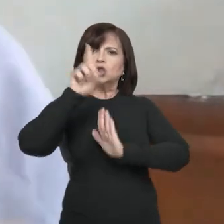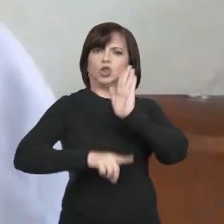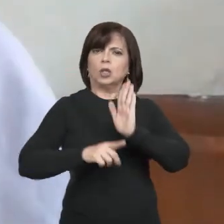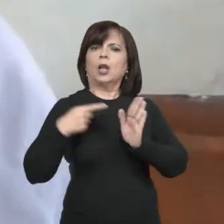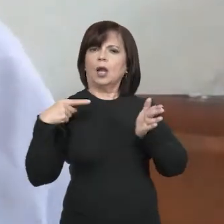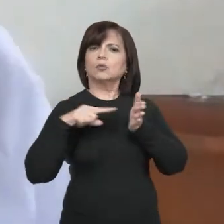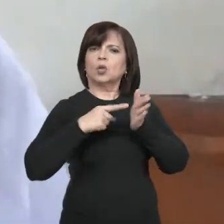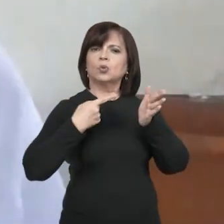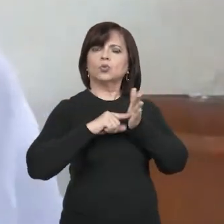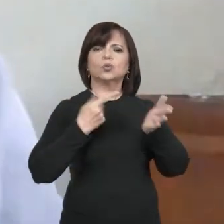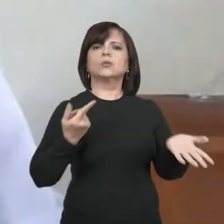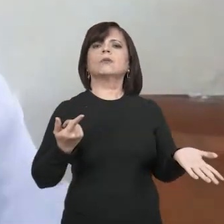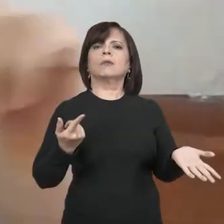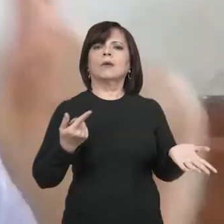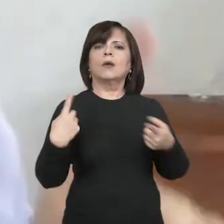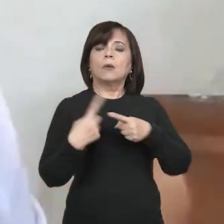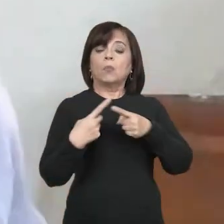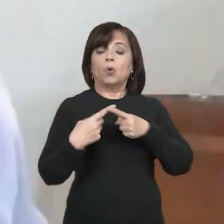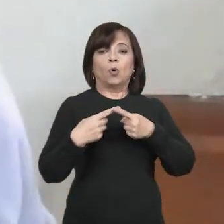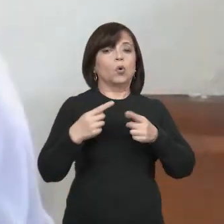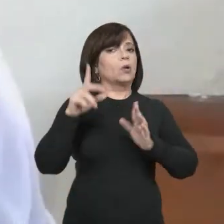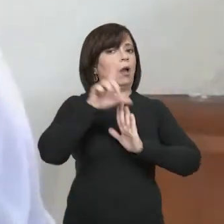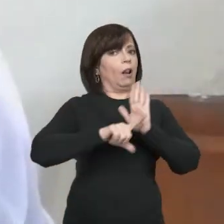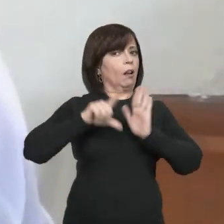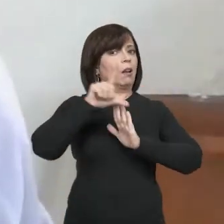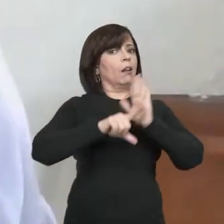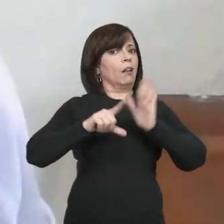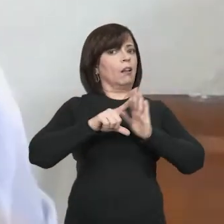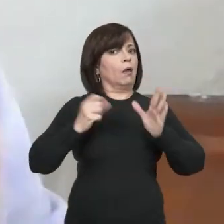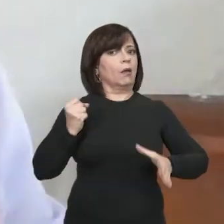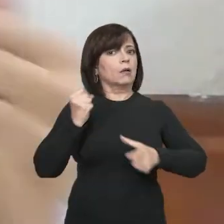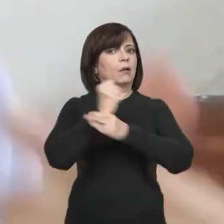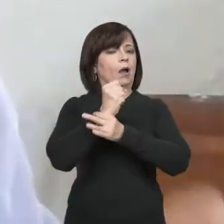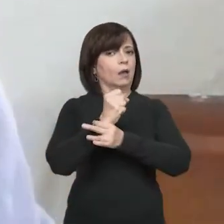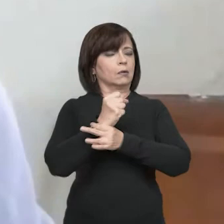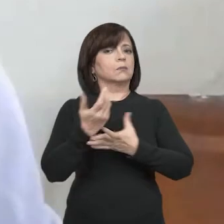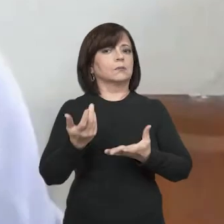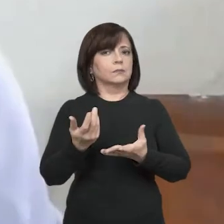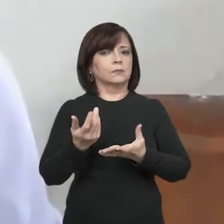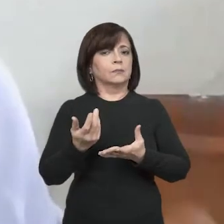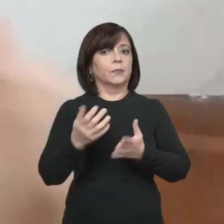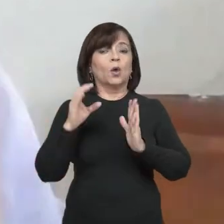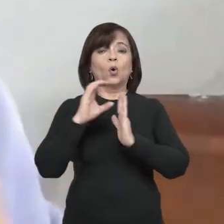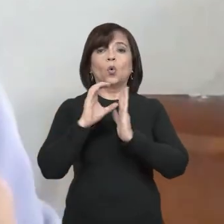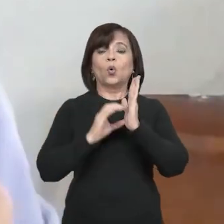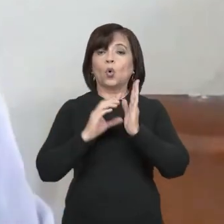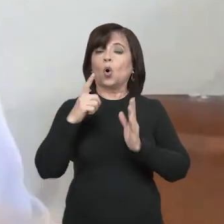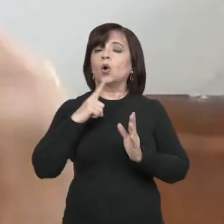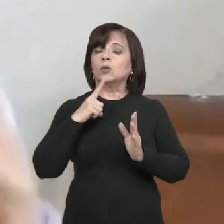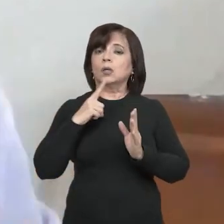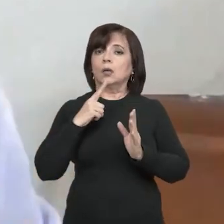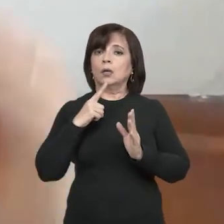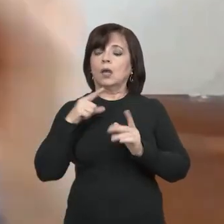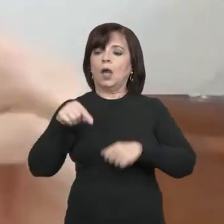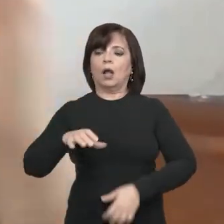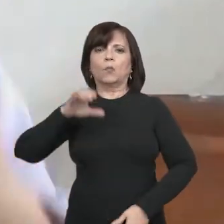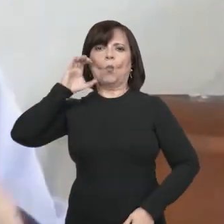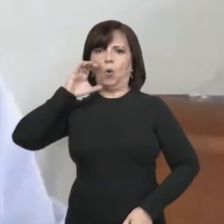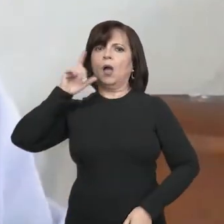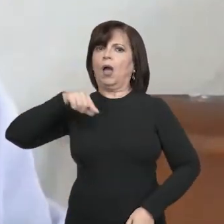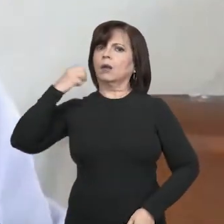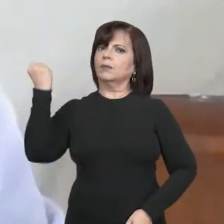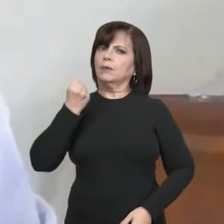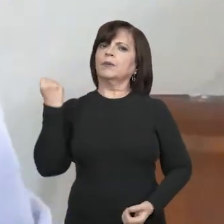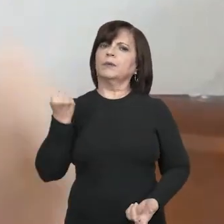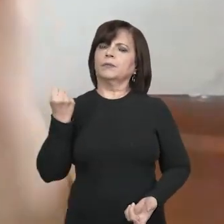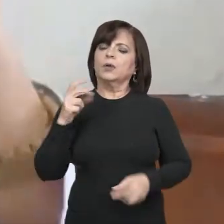imediata dela. O Código Penal, ele amplia as formas de garantidor. E isso é muito importante ser destacado. Na visão do Ministério Público, a omissão dela foi,